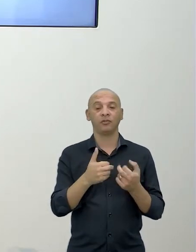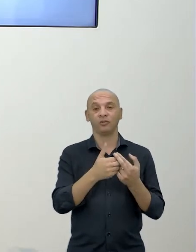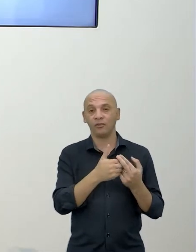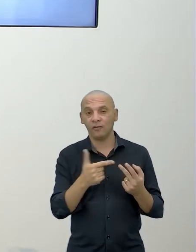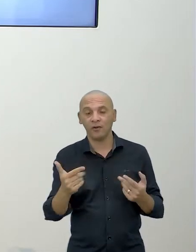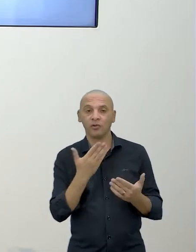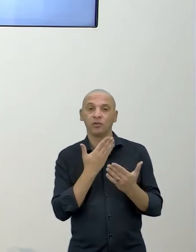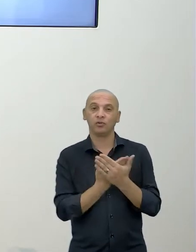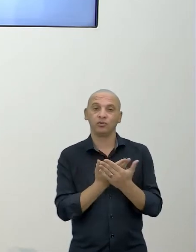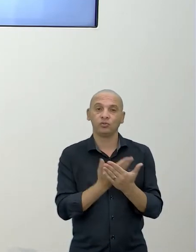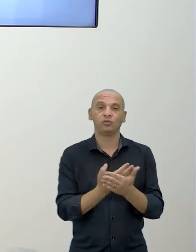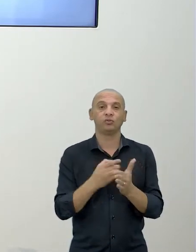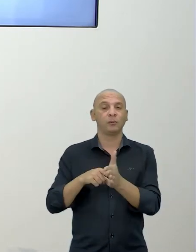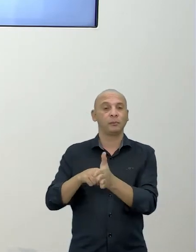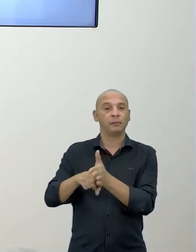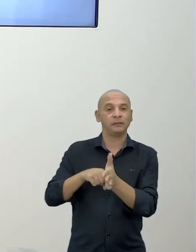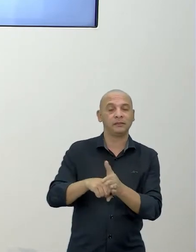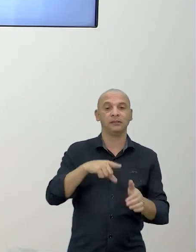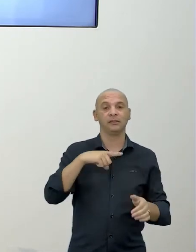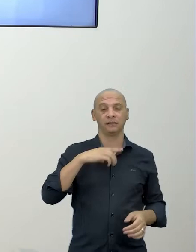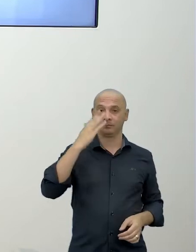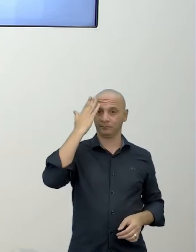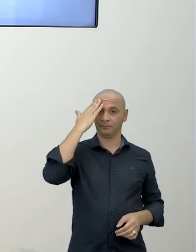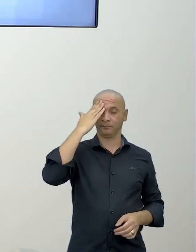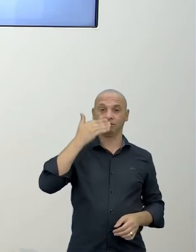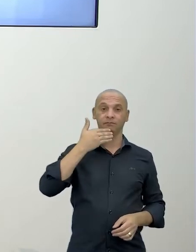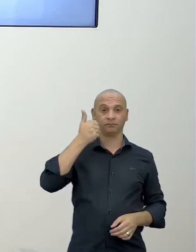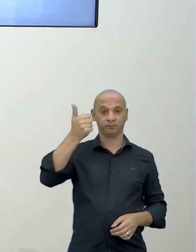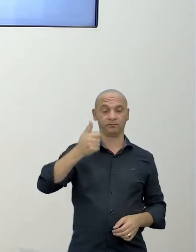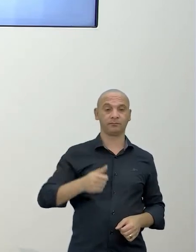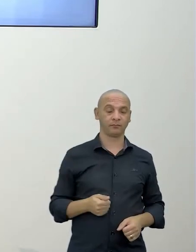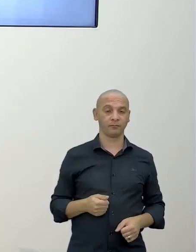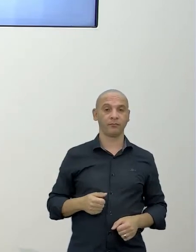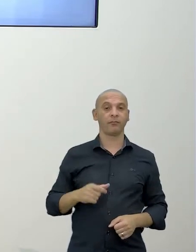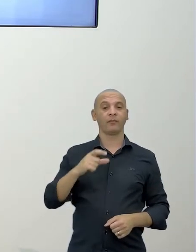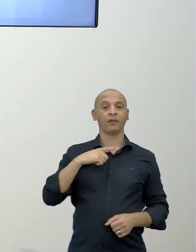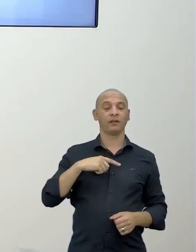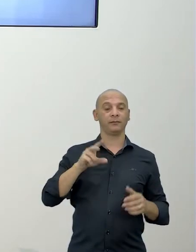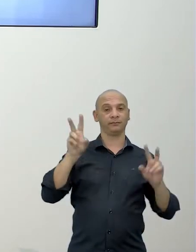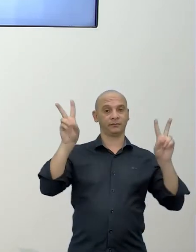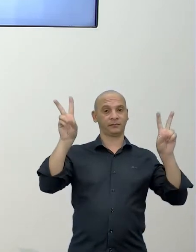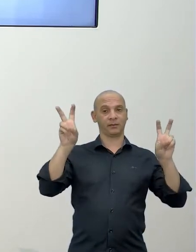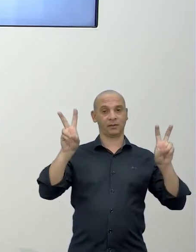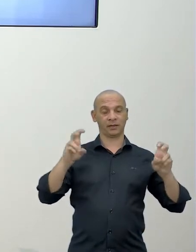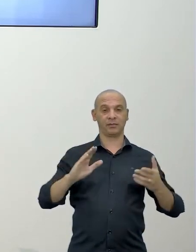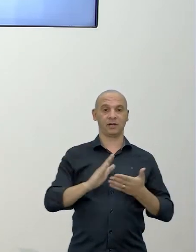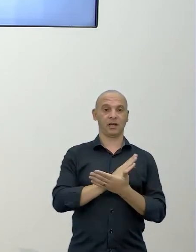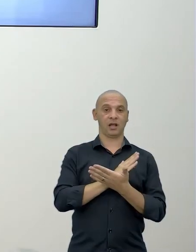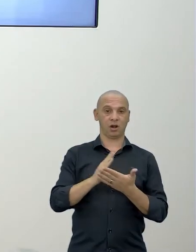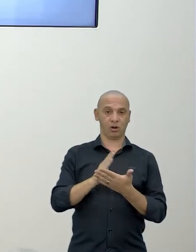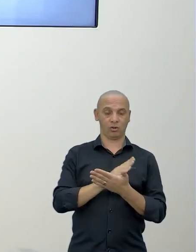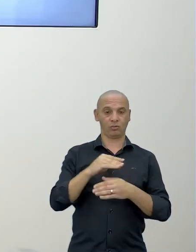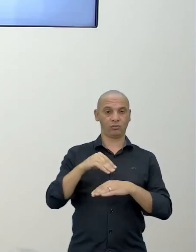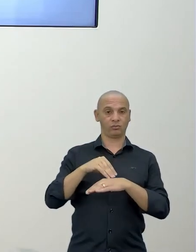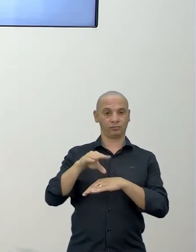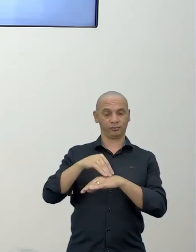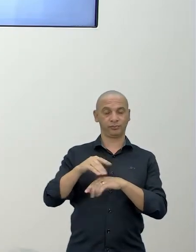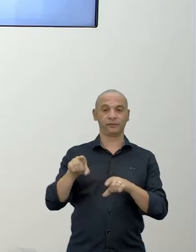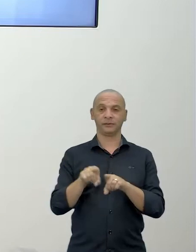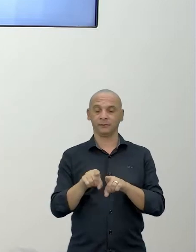interessou, né, que você gostaria de se aprofundar e você justamente fazer aí o seu estudo, a sua pesquisa, para